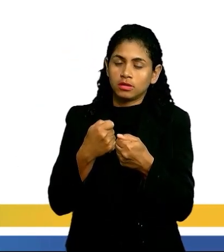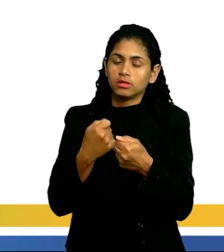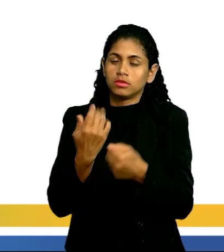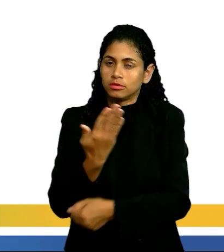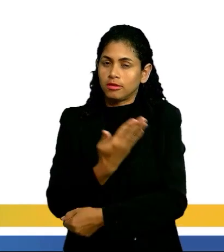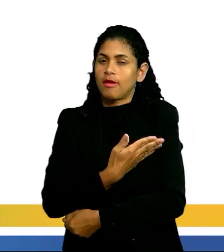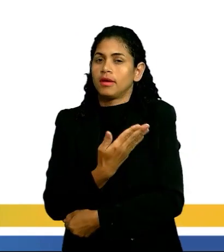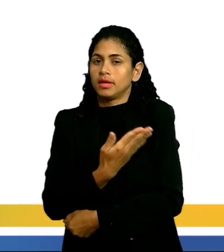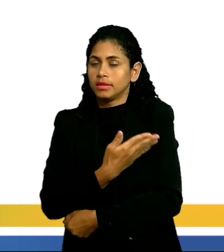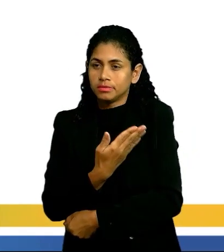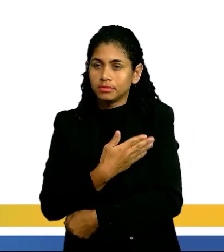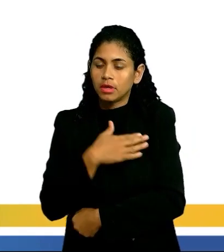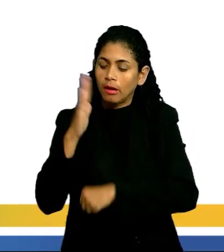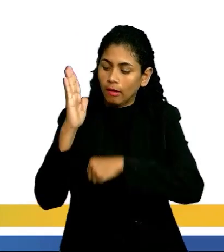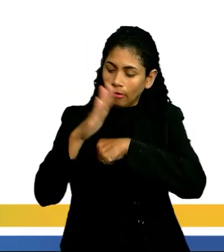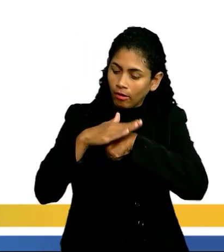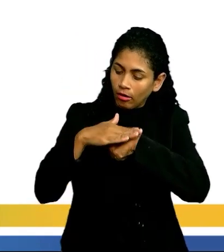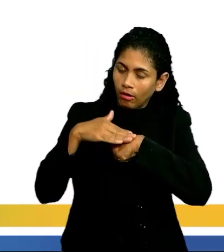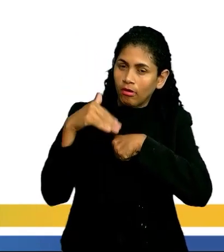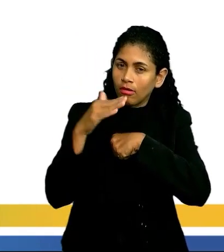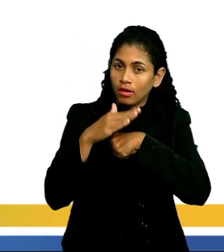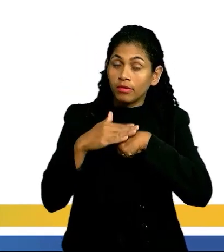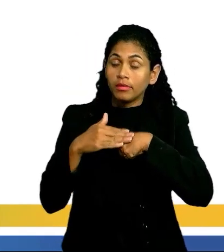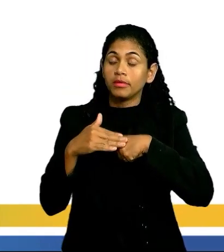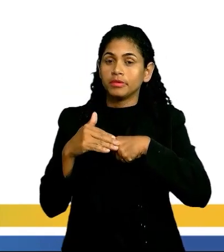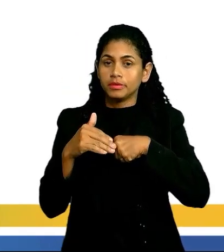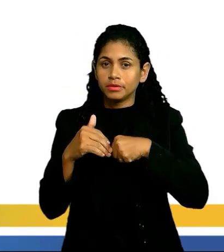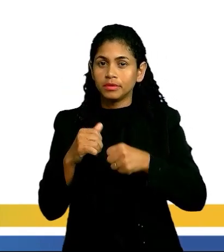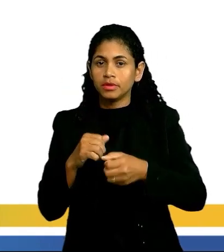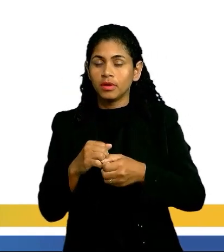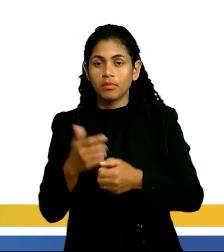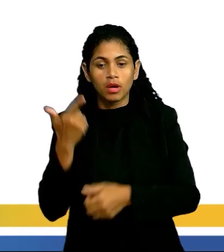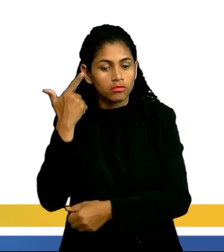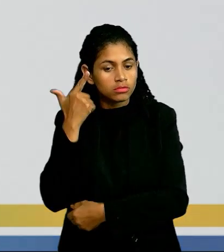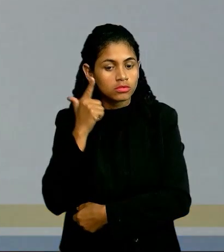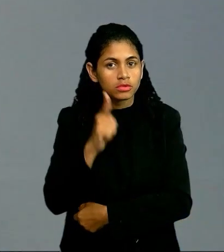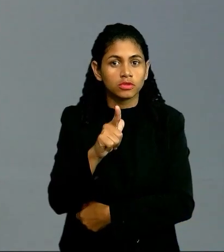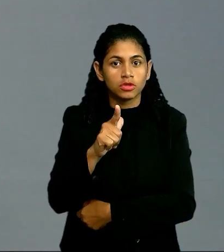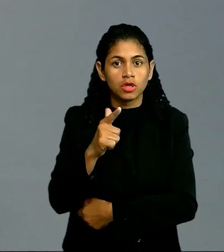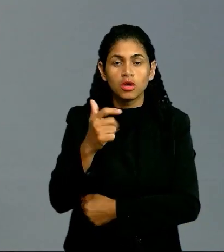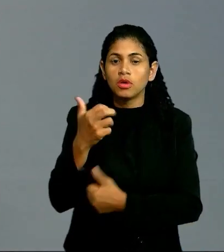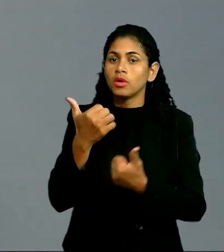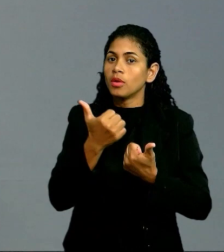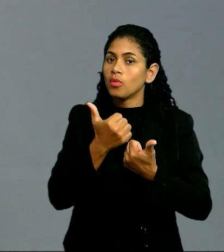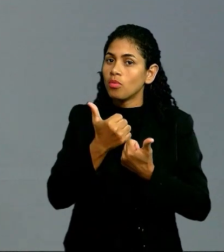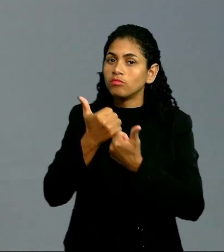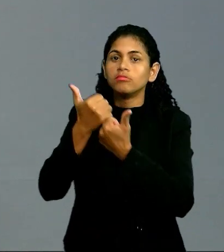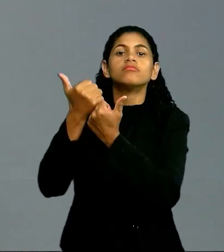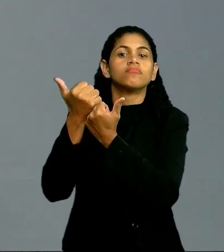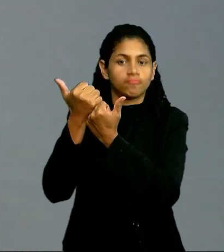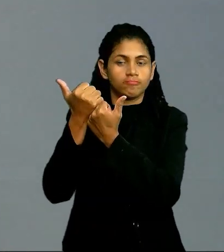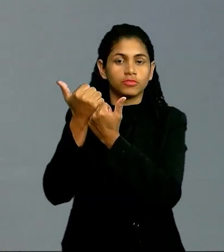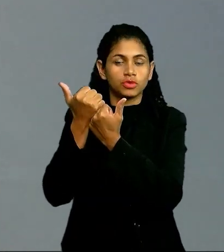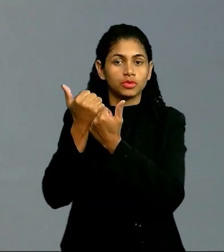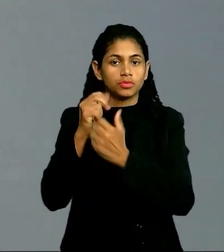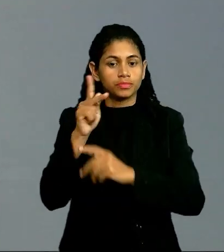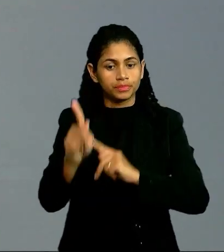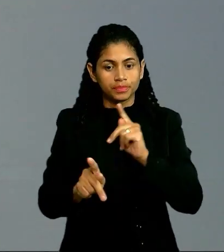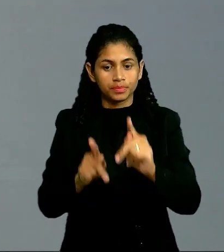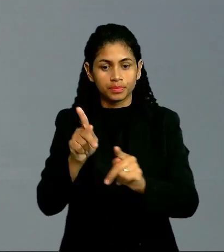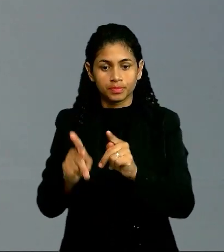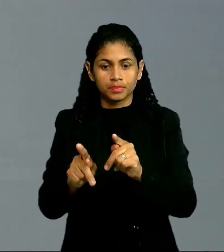no nazismo, há um movimento chamado de Juventude Hitlerista, que era o grupo dos jovens